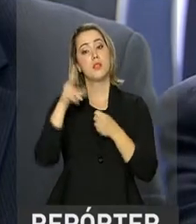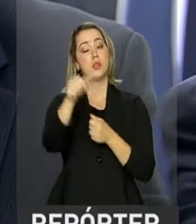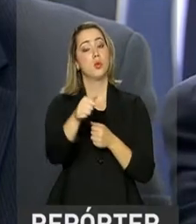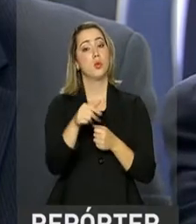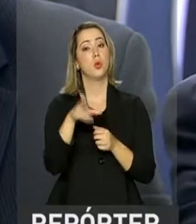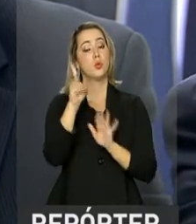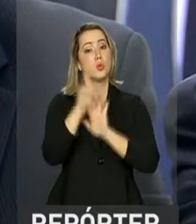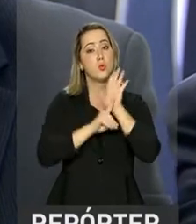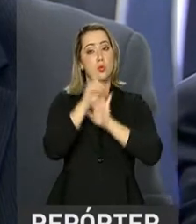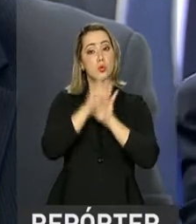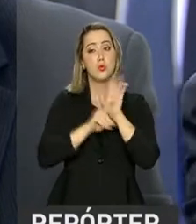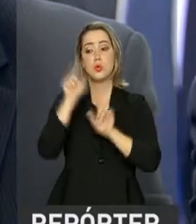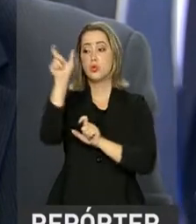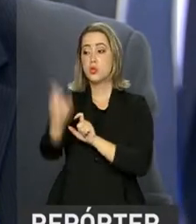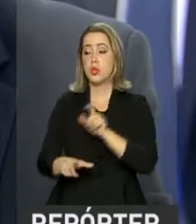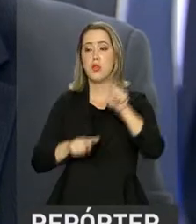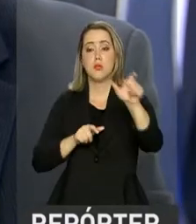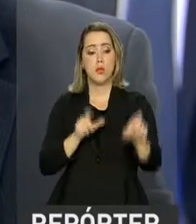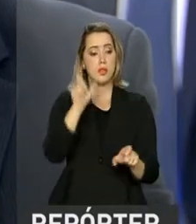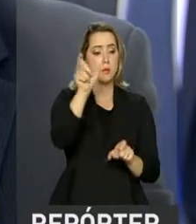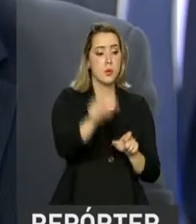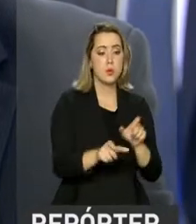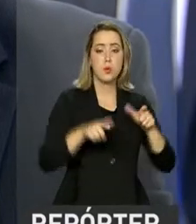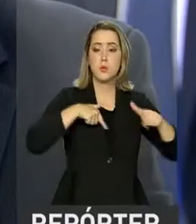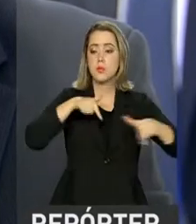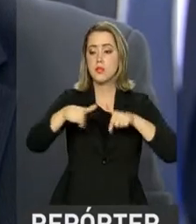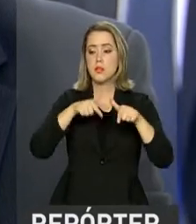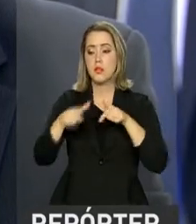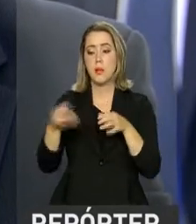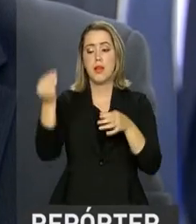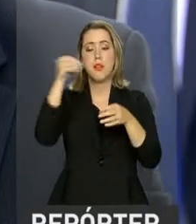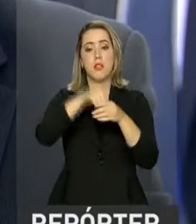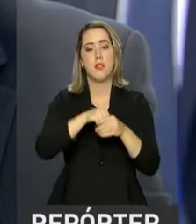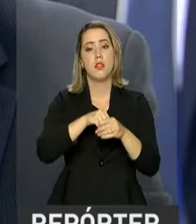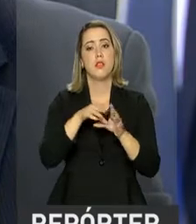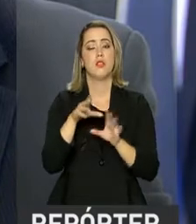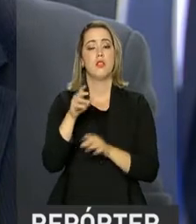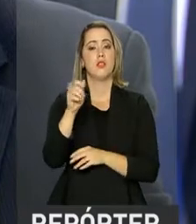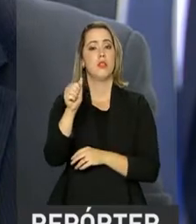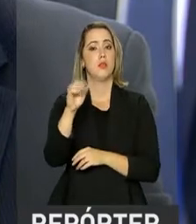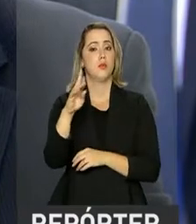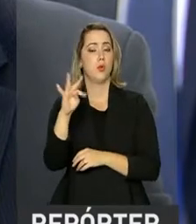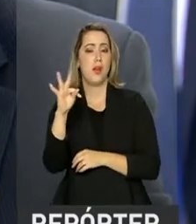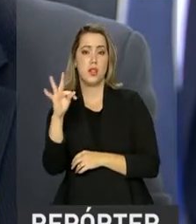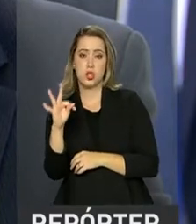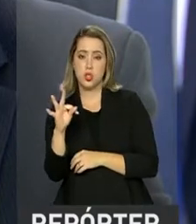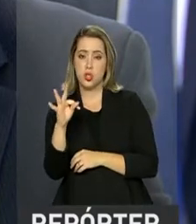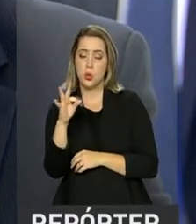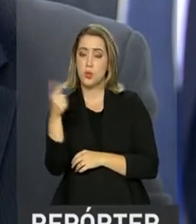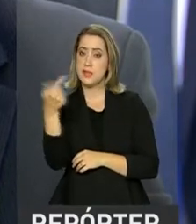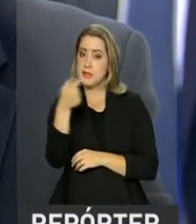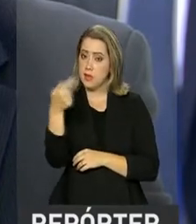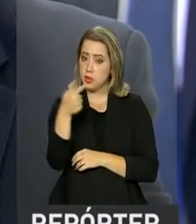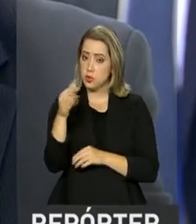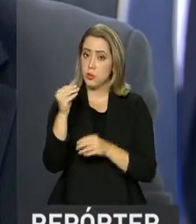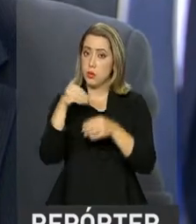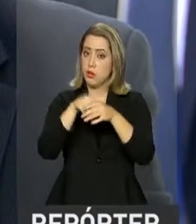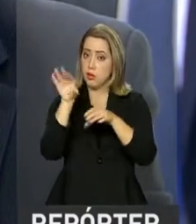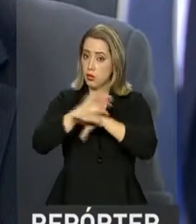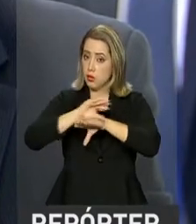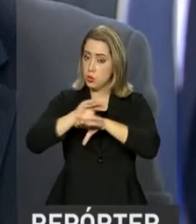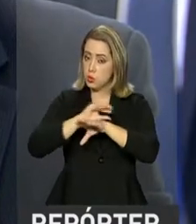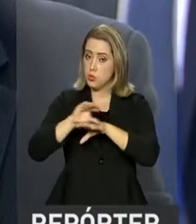os direitos dos trabalhadores que estão especificados no artigo 7º da Constituição. E